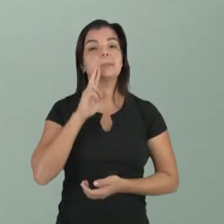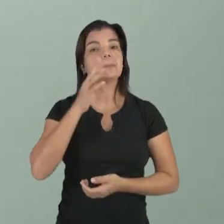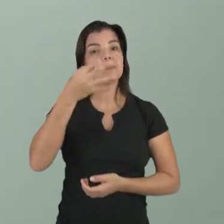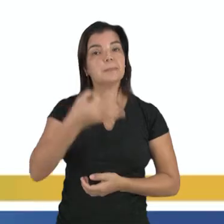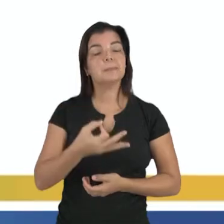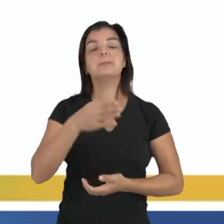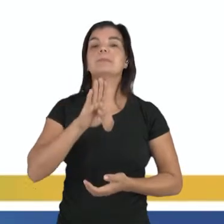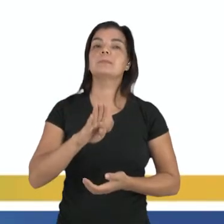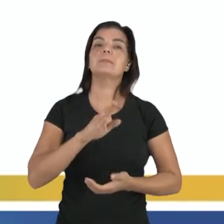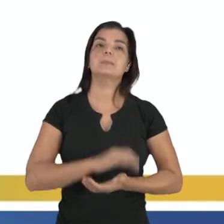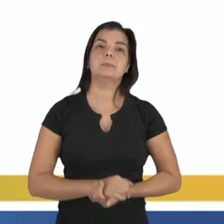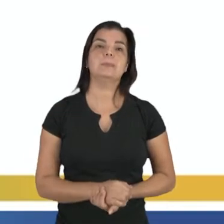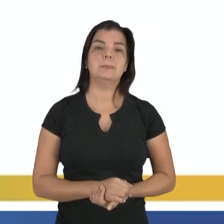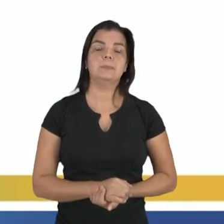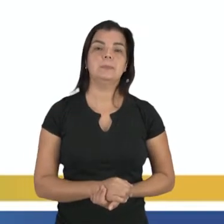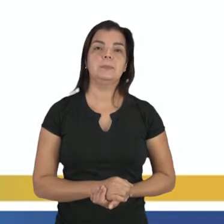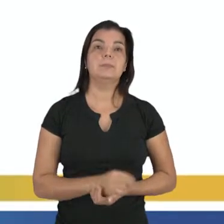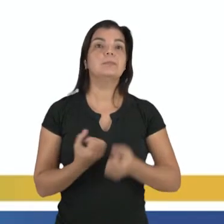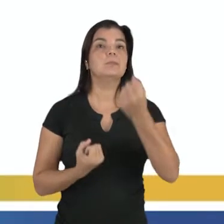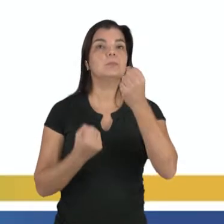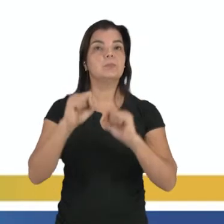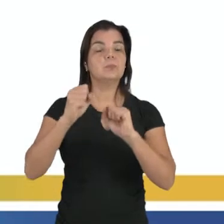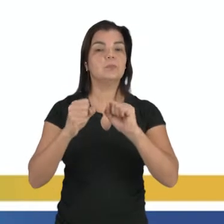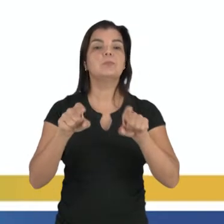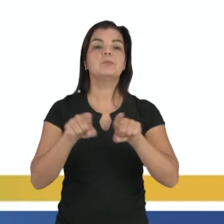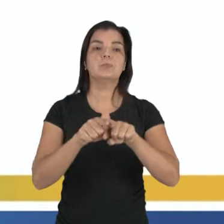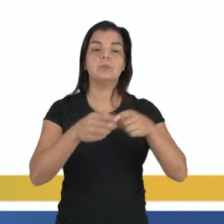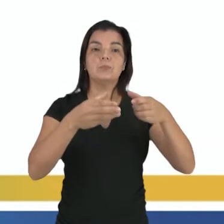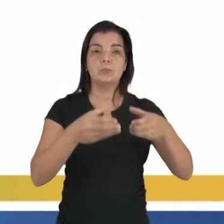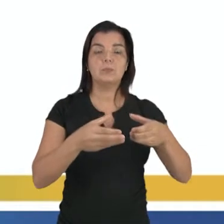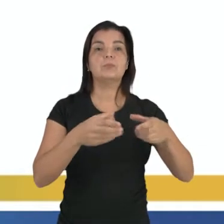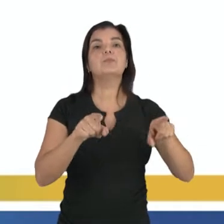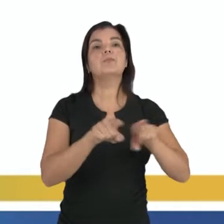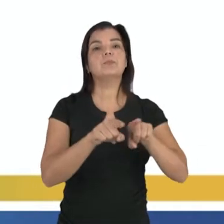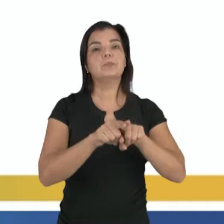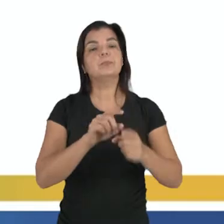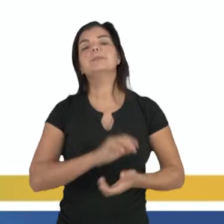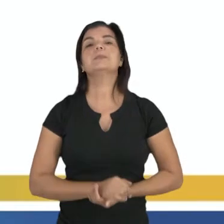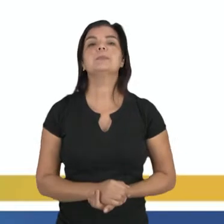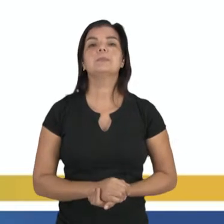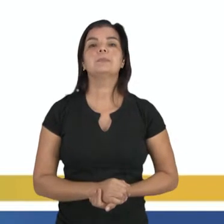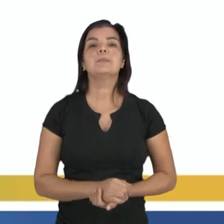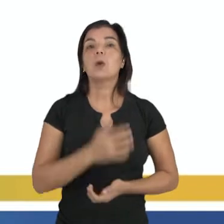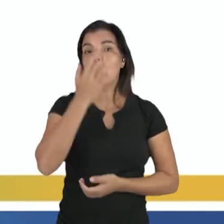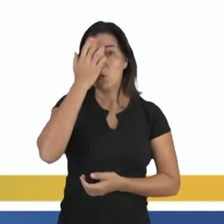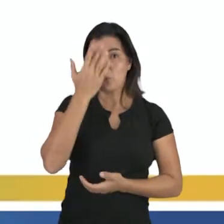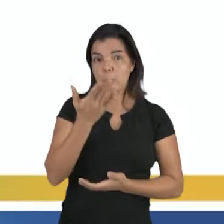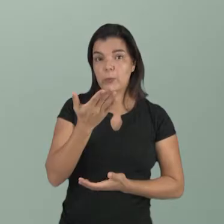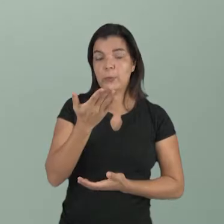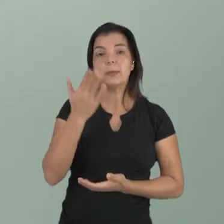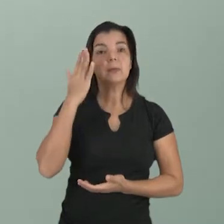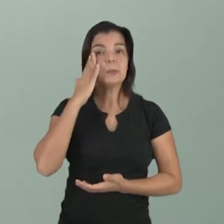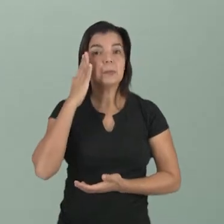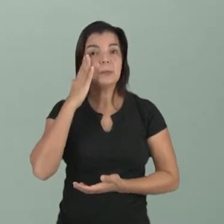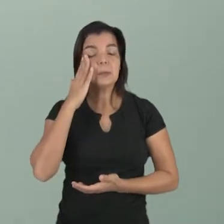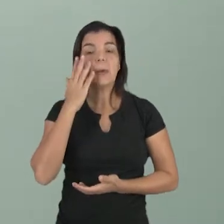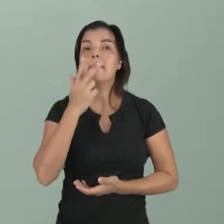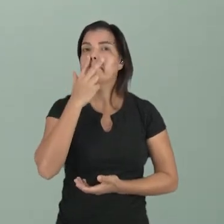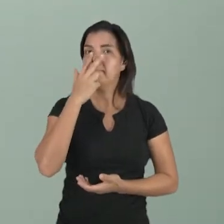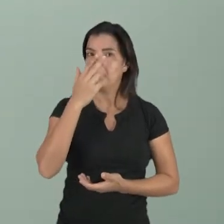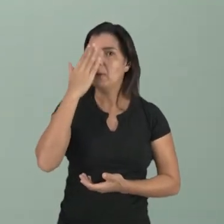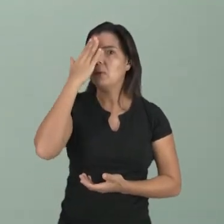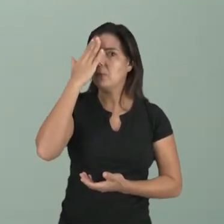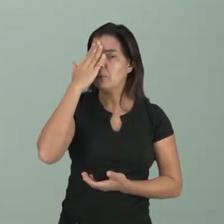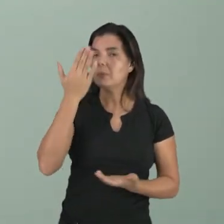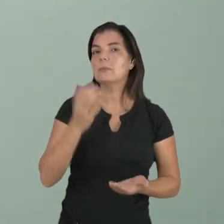resposta correta seria aí industrialização e favelização. Não foi fácil interpretar? Parece fácil, e